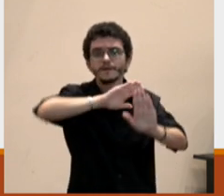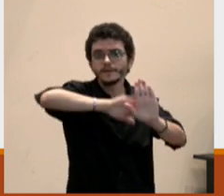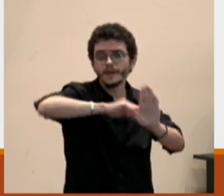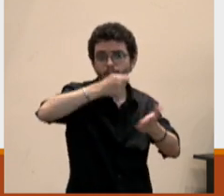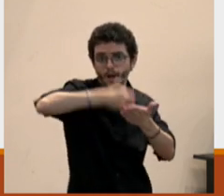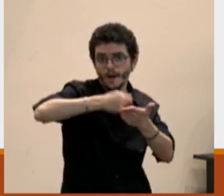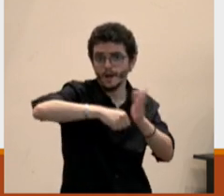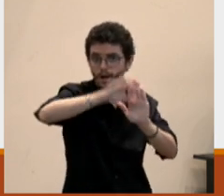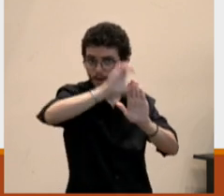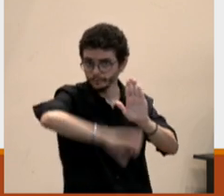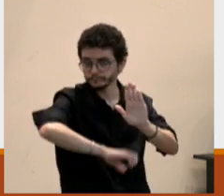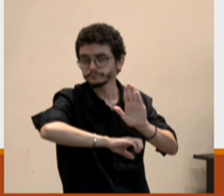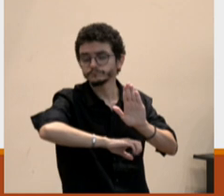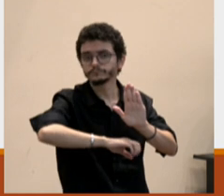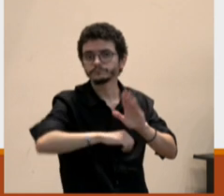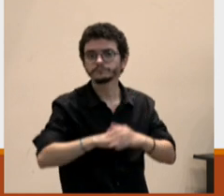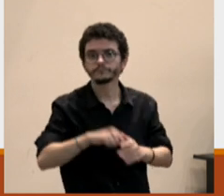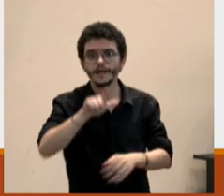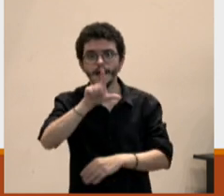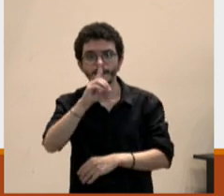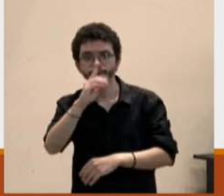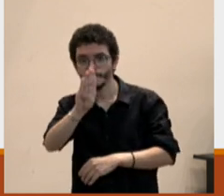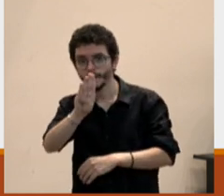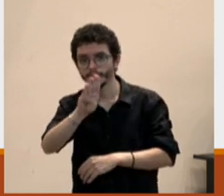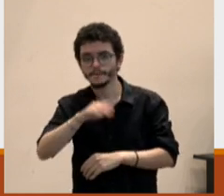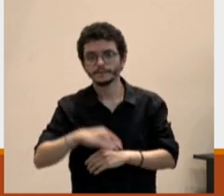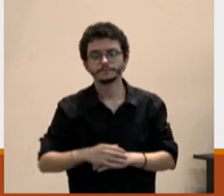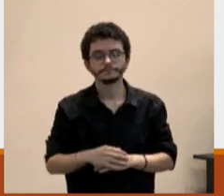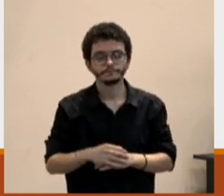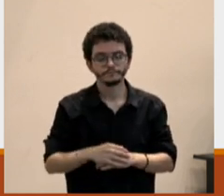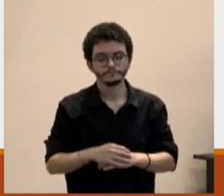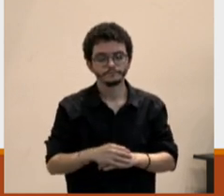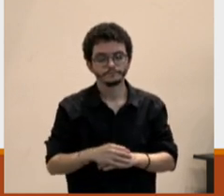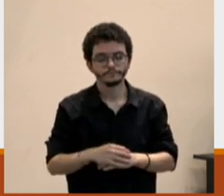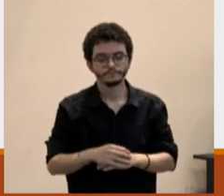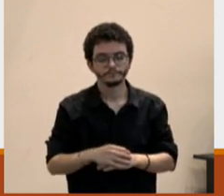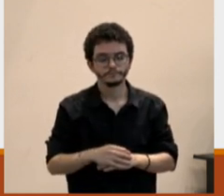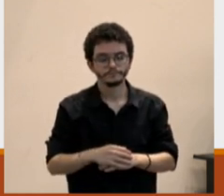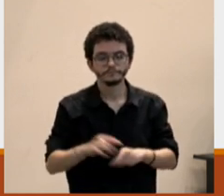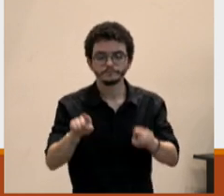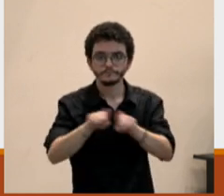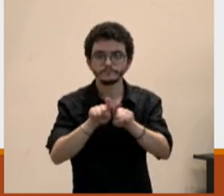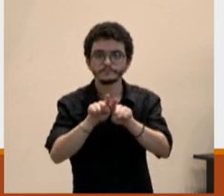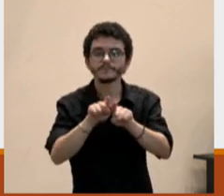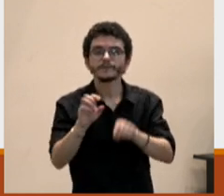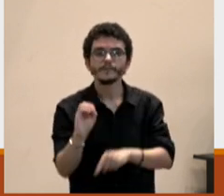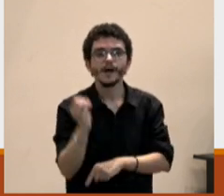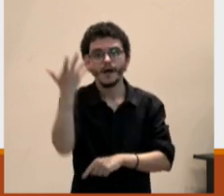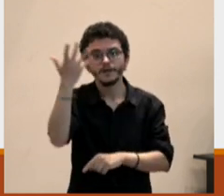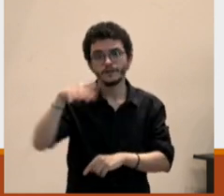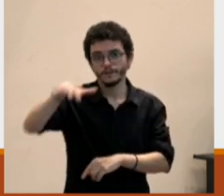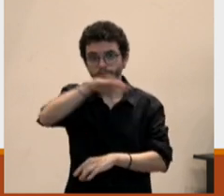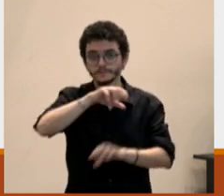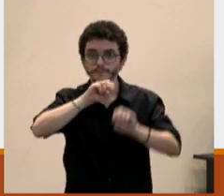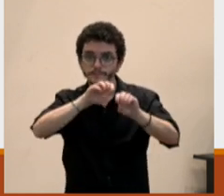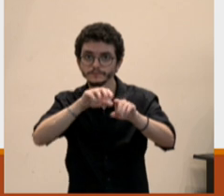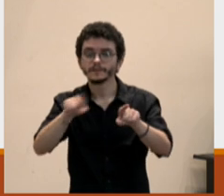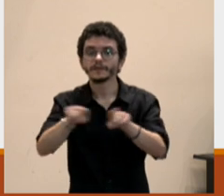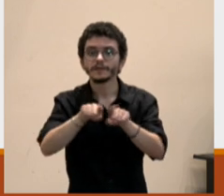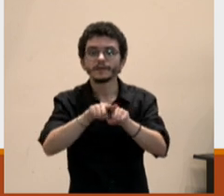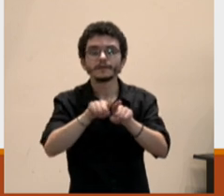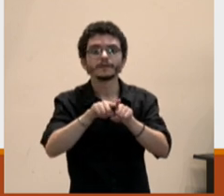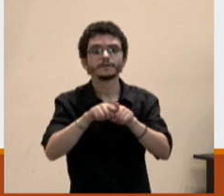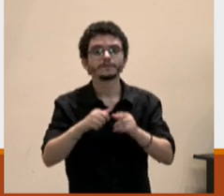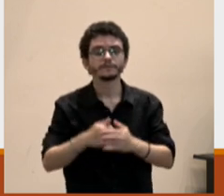na Constituição, na LDB, em resoluções do Conselho Nacional de Educação, em estudos da Campanha Nacional